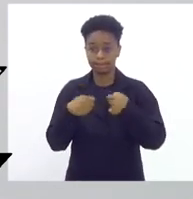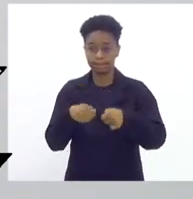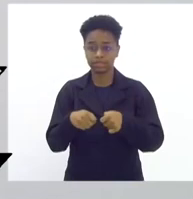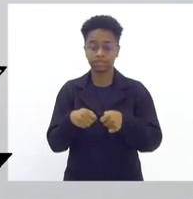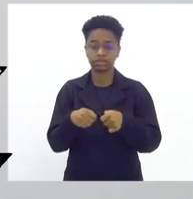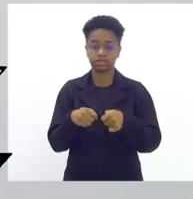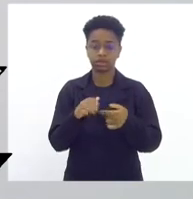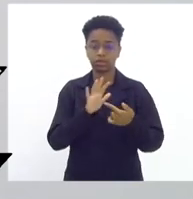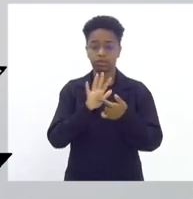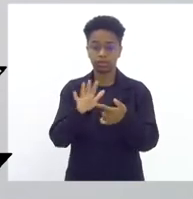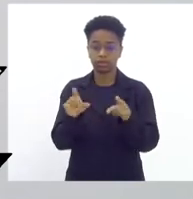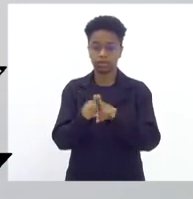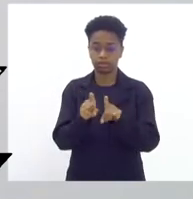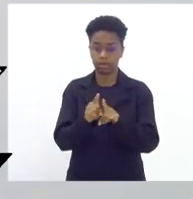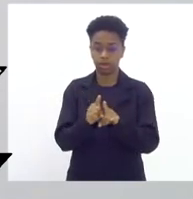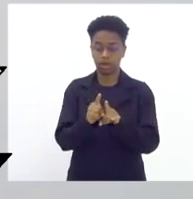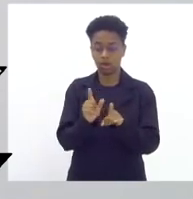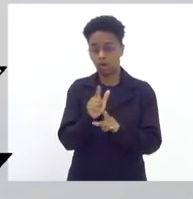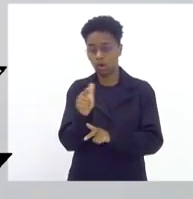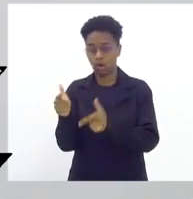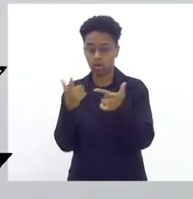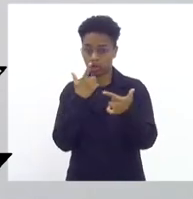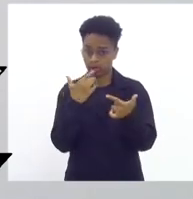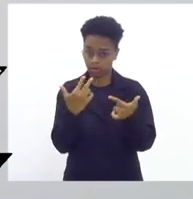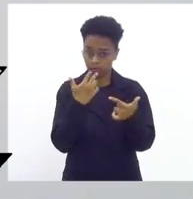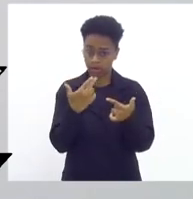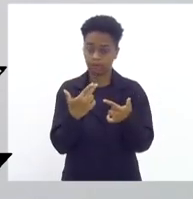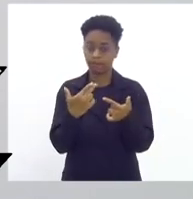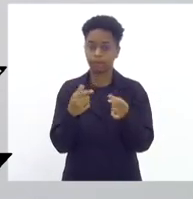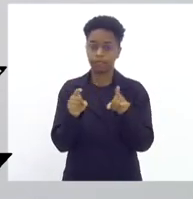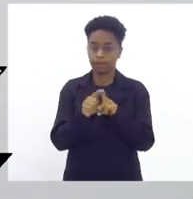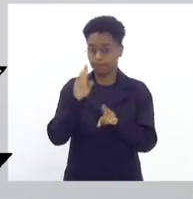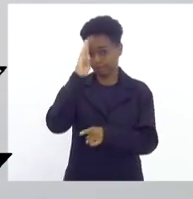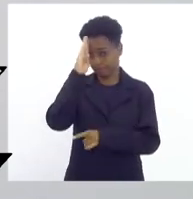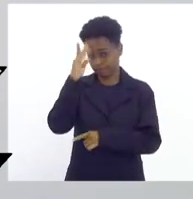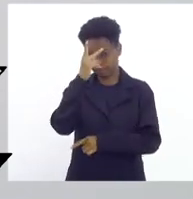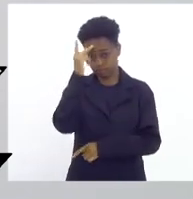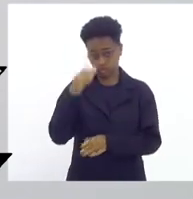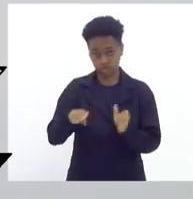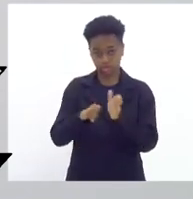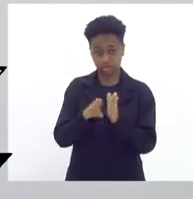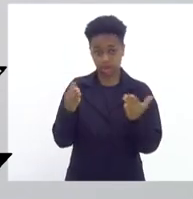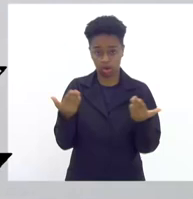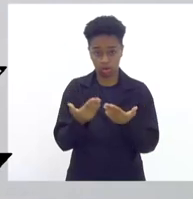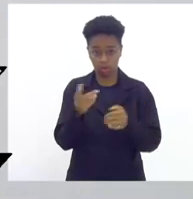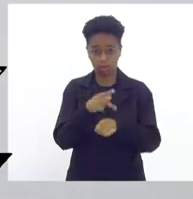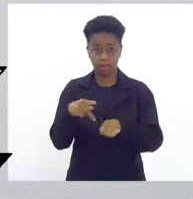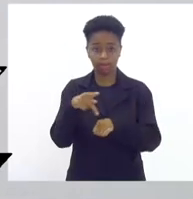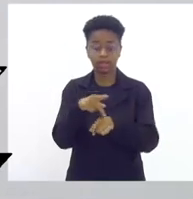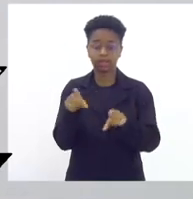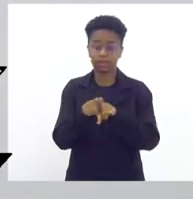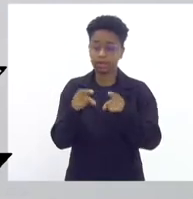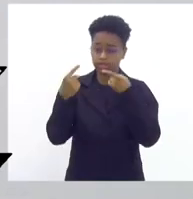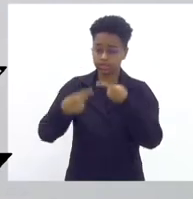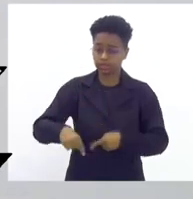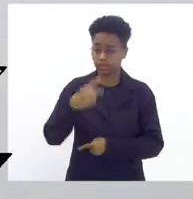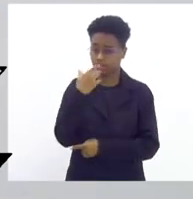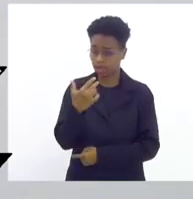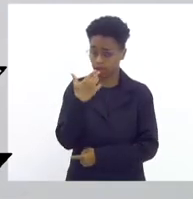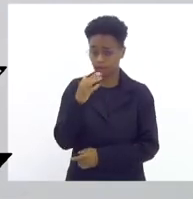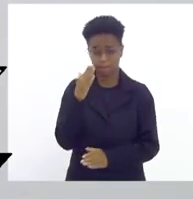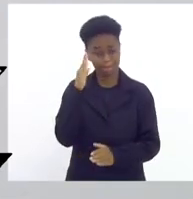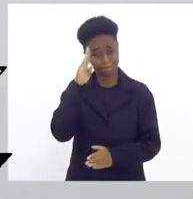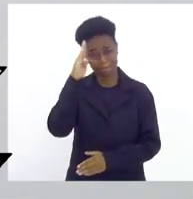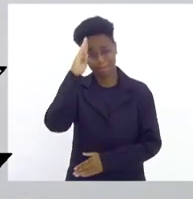outros idiomas porque principalmente para aqueles que acabam de chegar no país O Desafio da língua é um dos principais